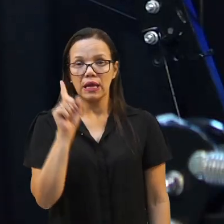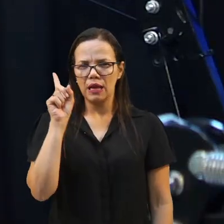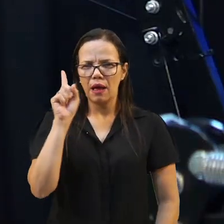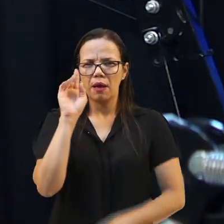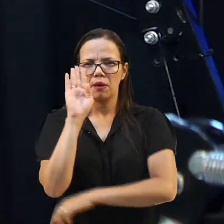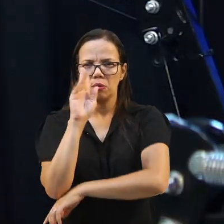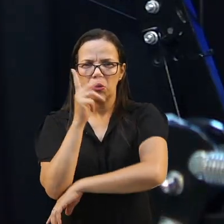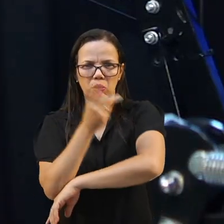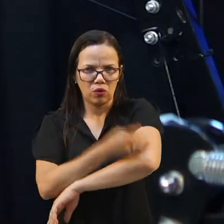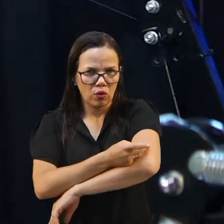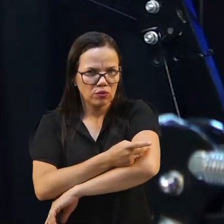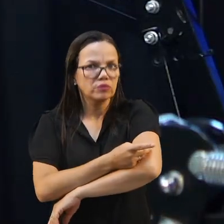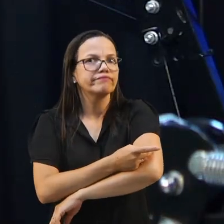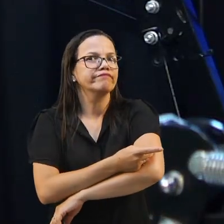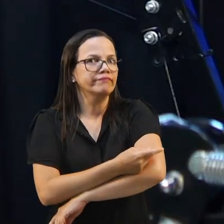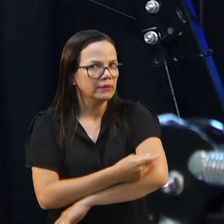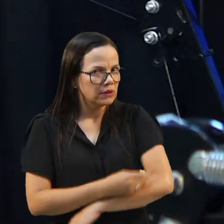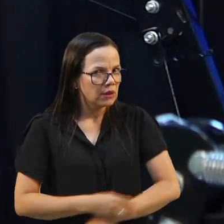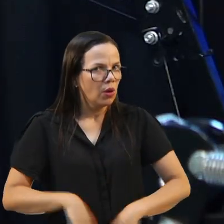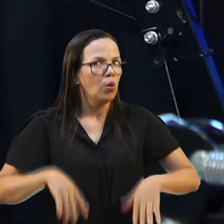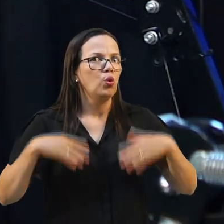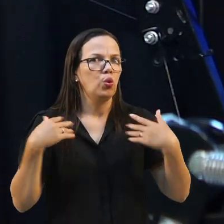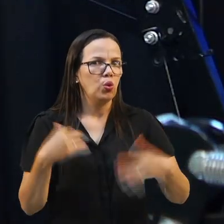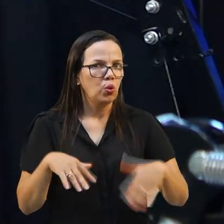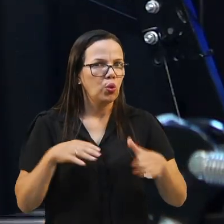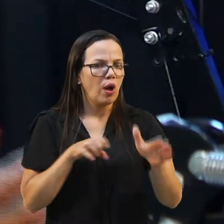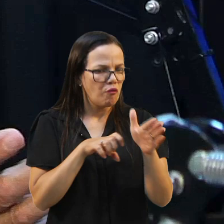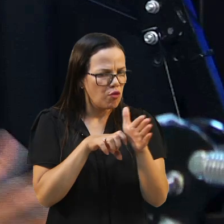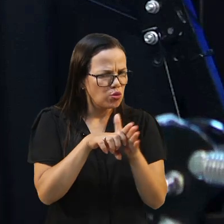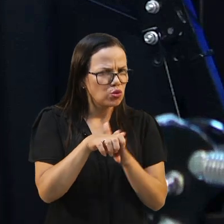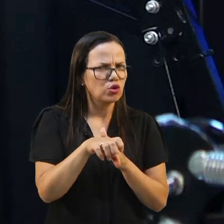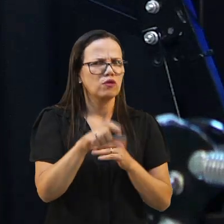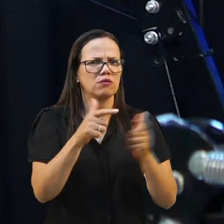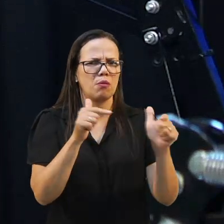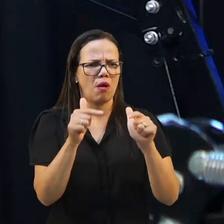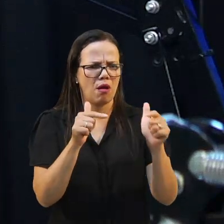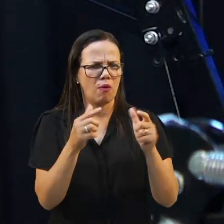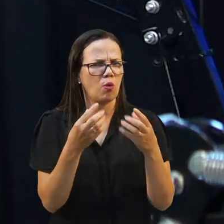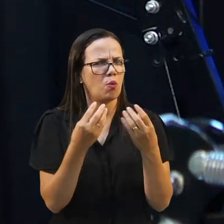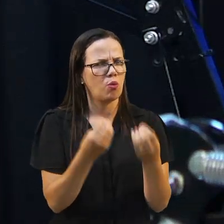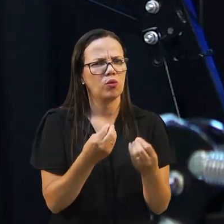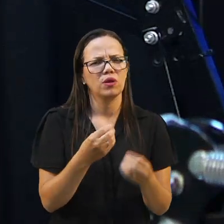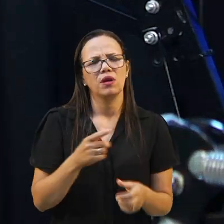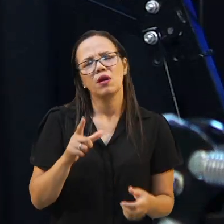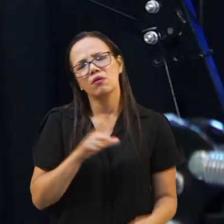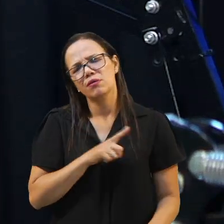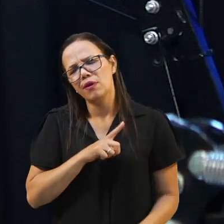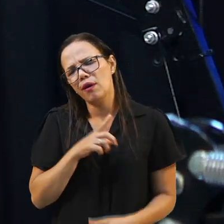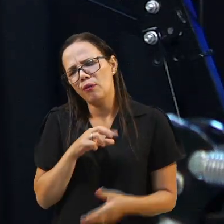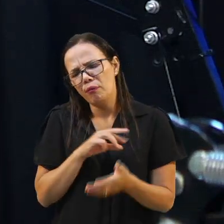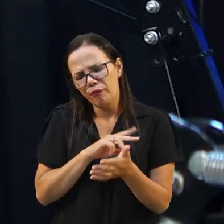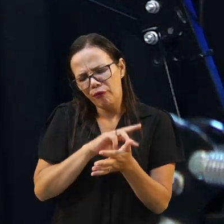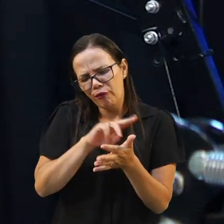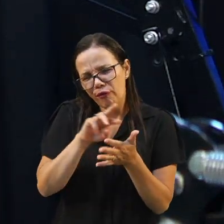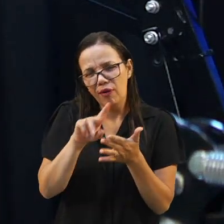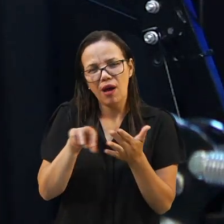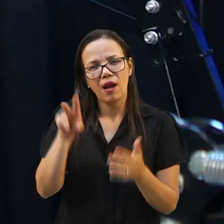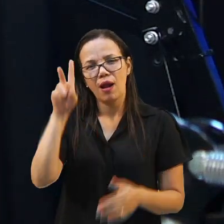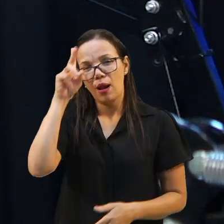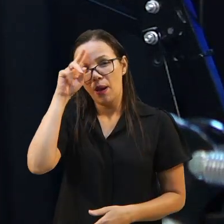Belo Horizonte era bastante efetivo. Então, tem muitas lembranças, né, de